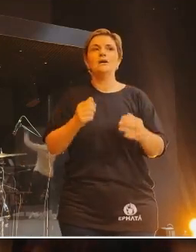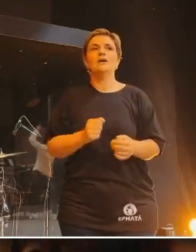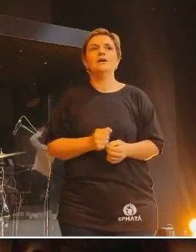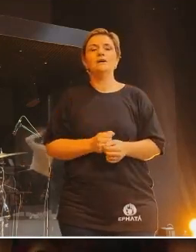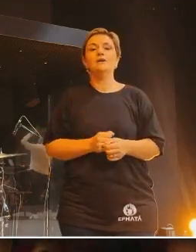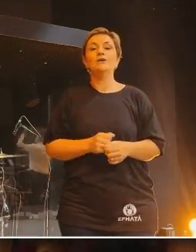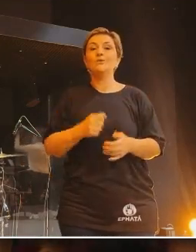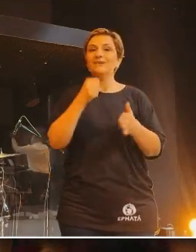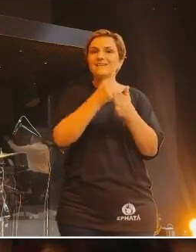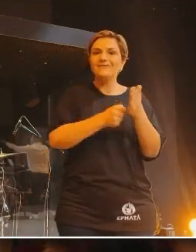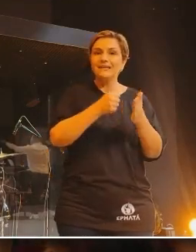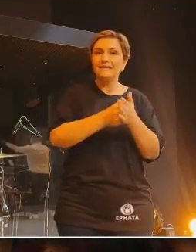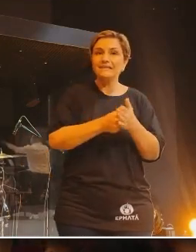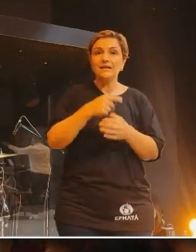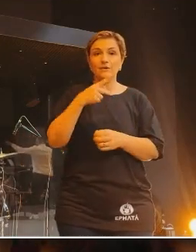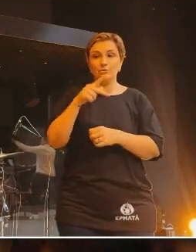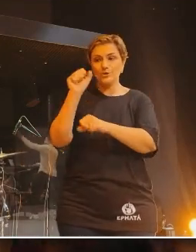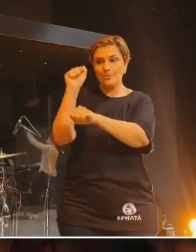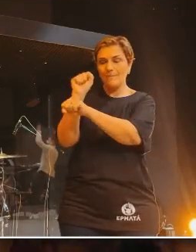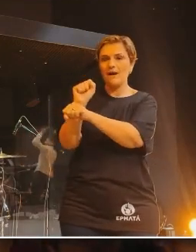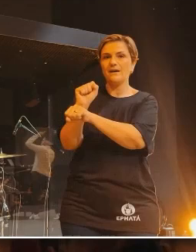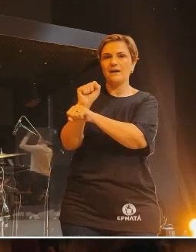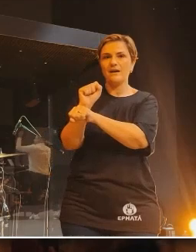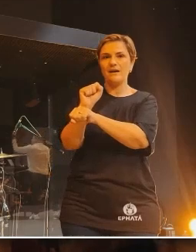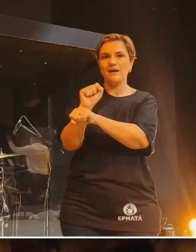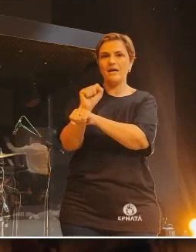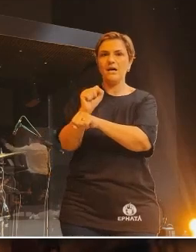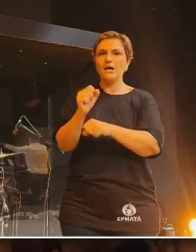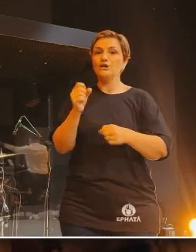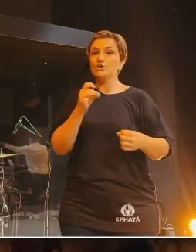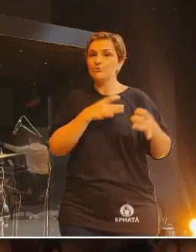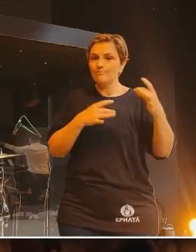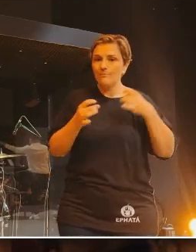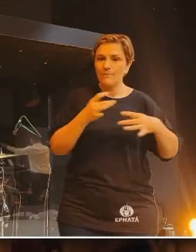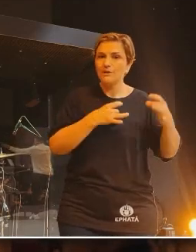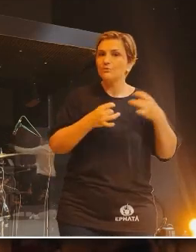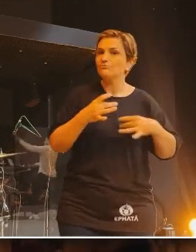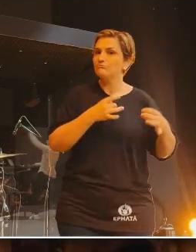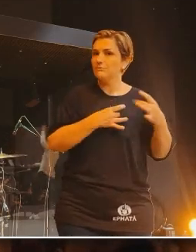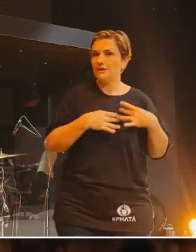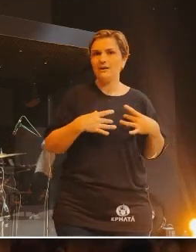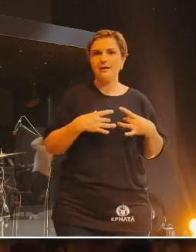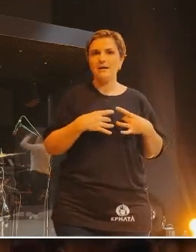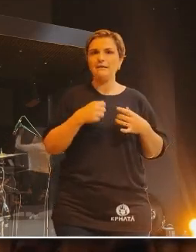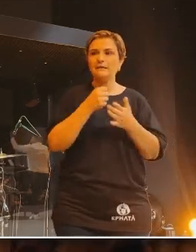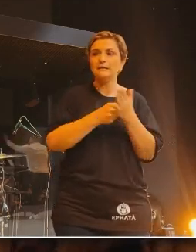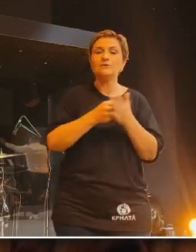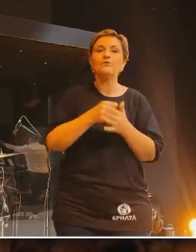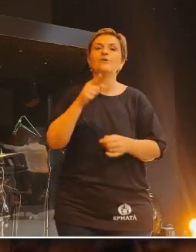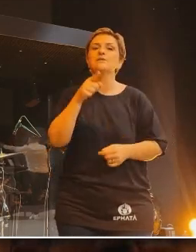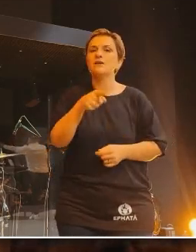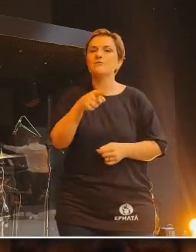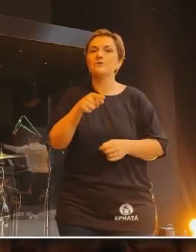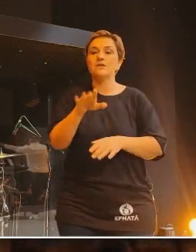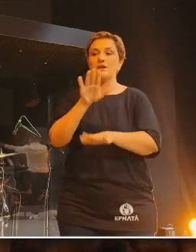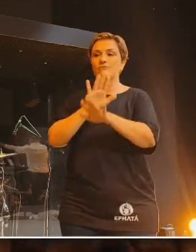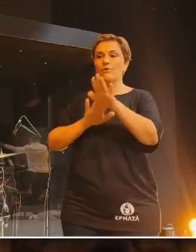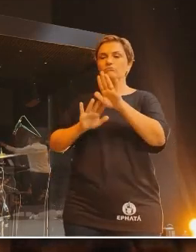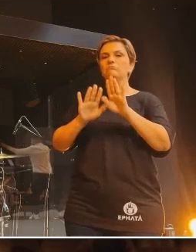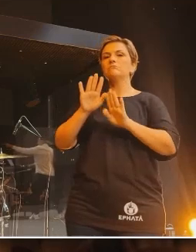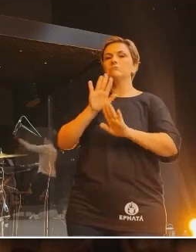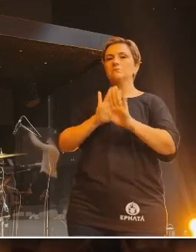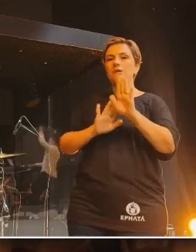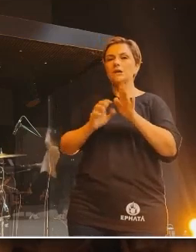estava tentando te parar, te amedrontar, tentando fazer com que você